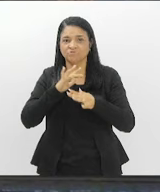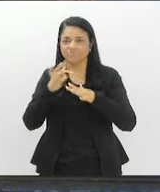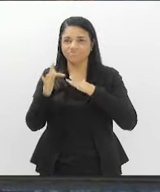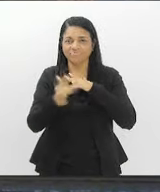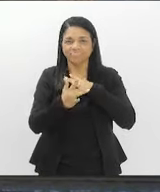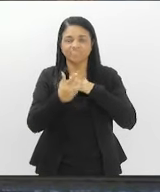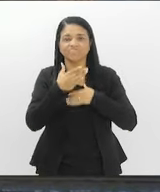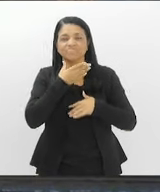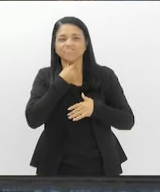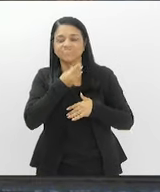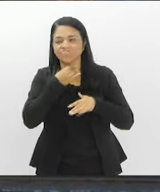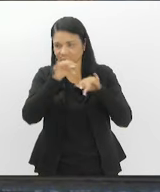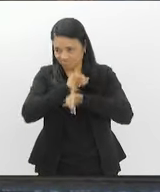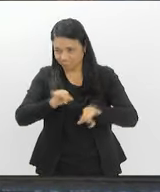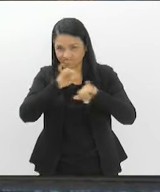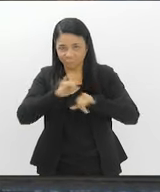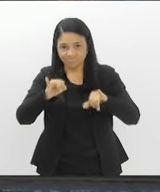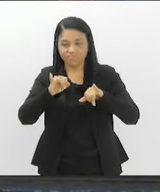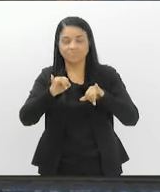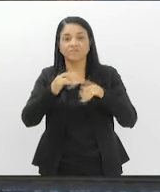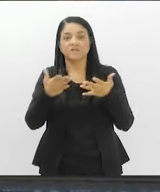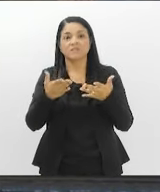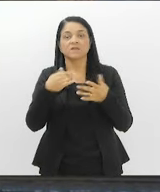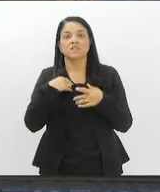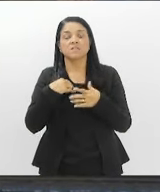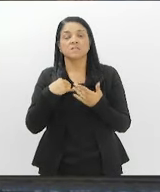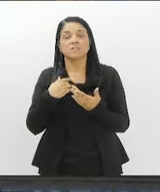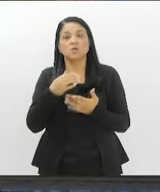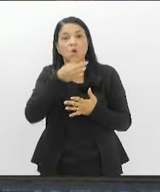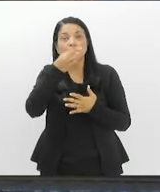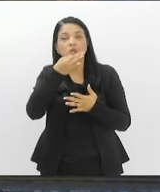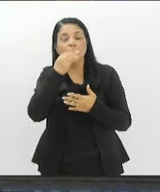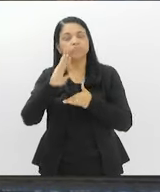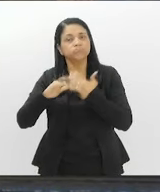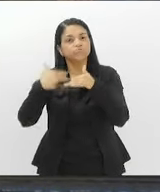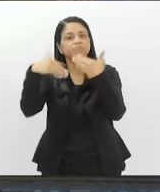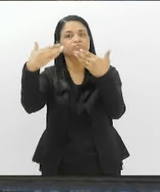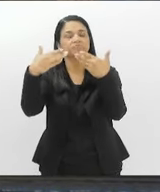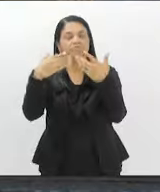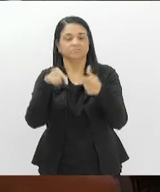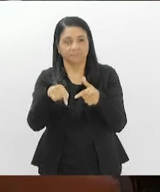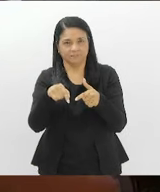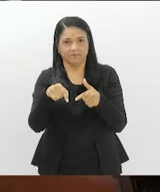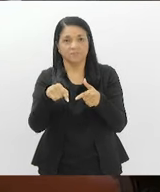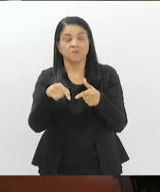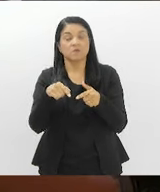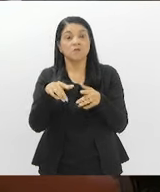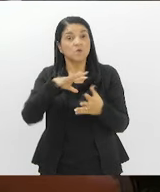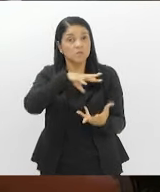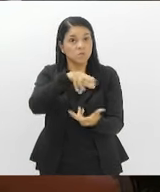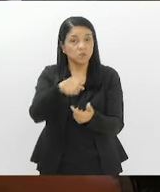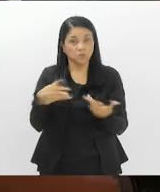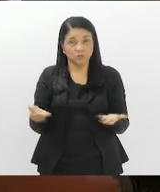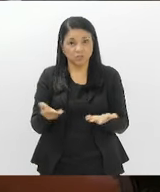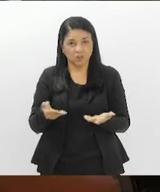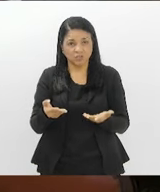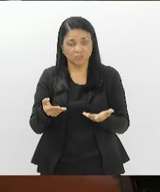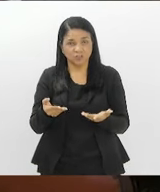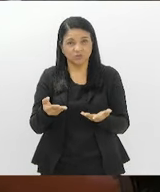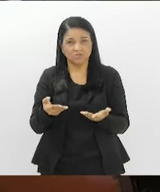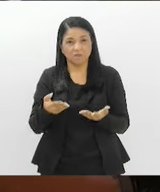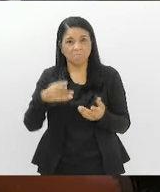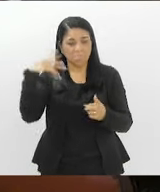de opiniões construtivas. Vivemos num mundo hoje, infelizmente, onde simplesmente dar pancada no